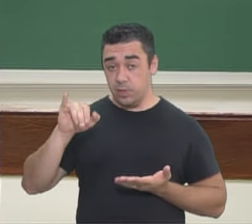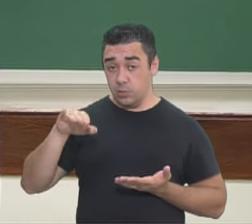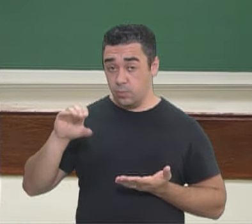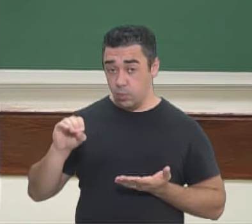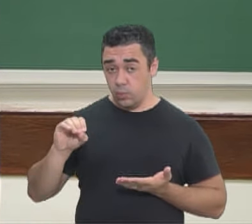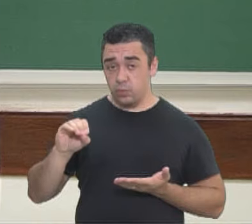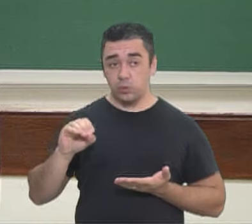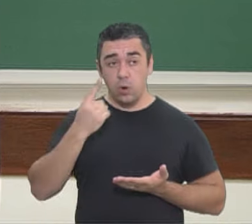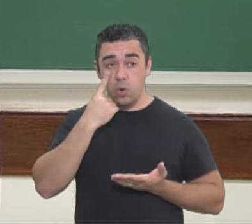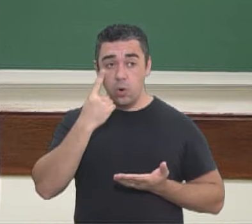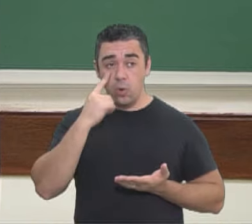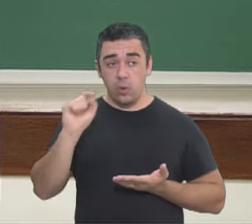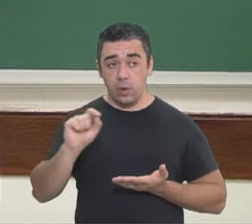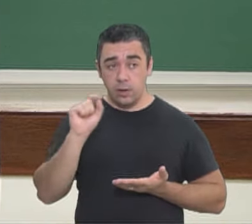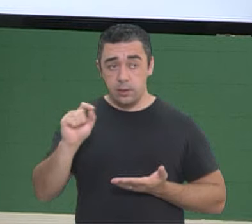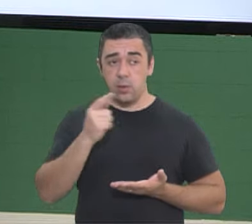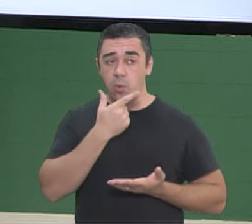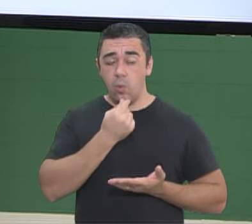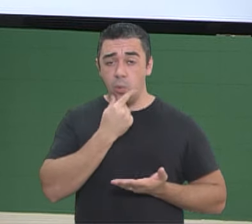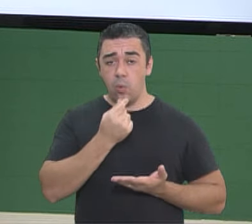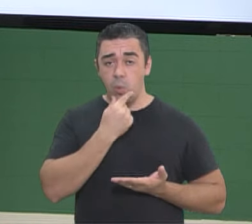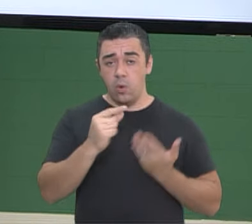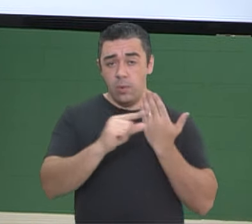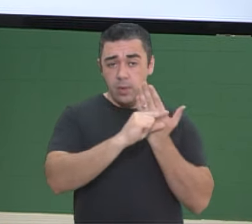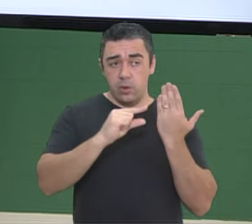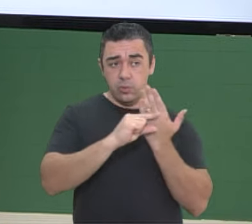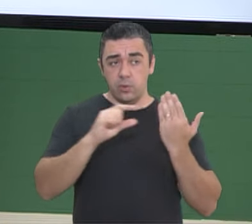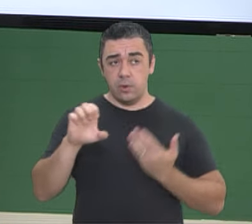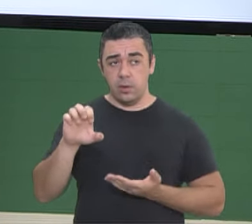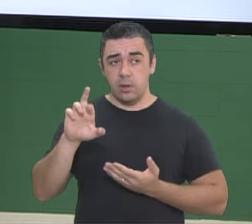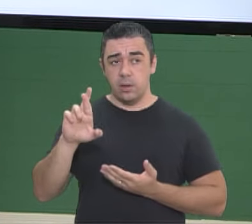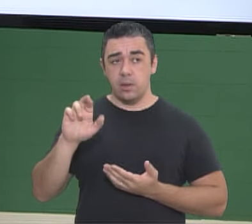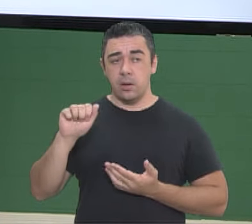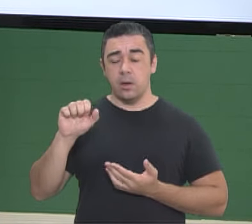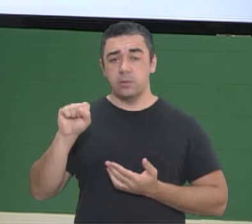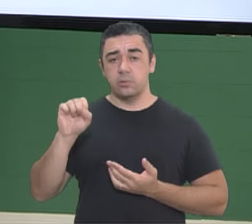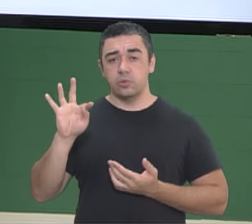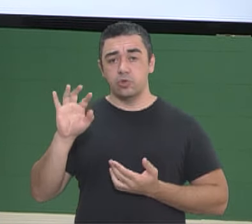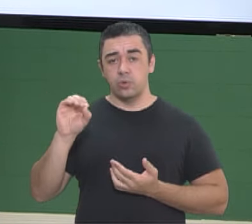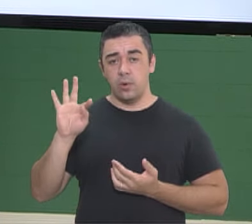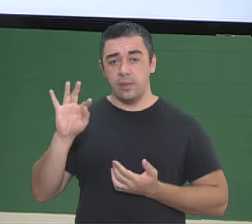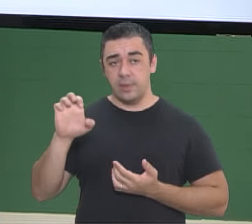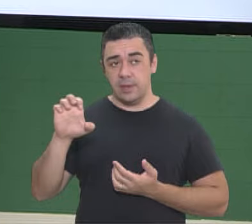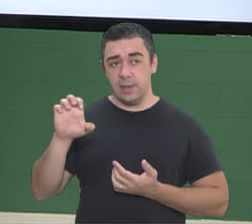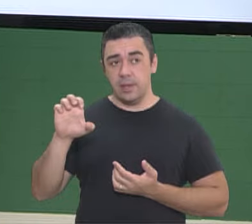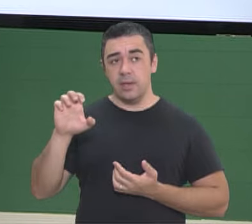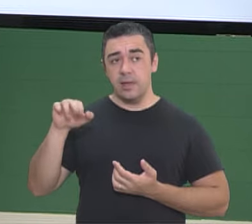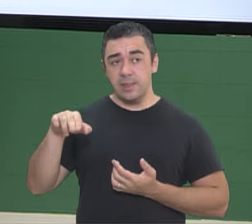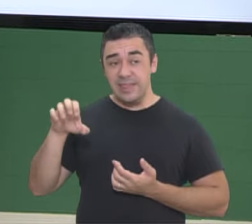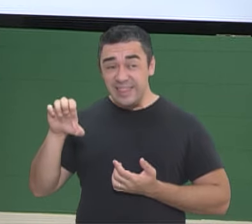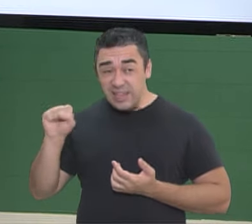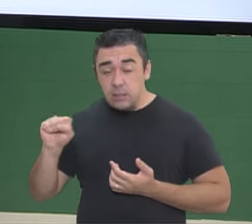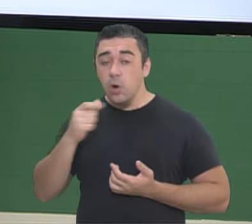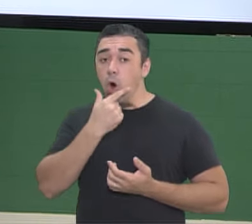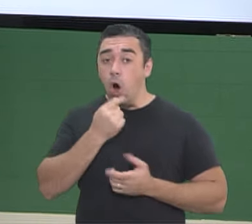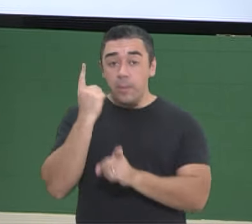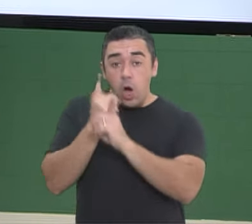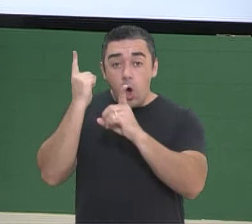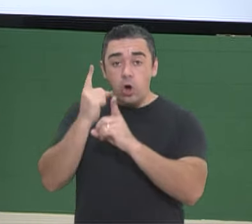aqui o crivo de Eratóstenes, tá? Foi um matemático grego, tá? Que contribuiu aí para encontrar os números